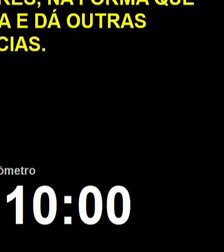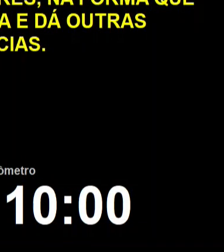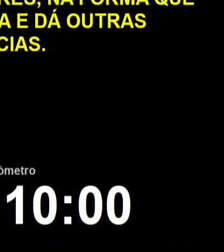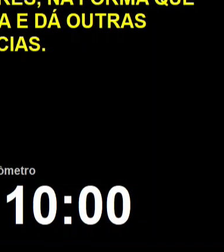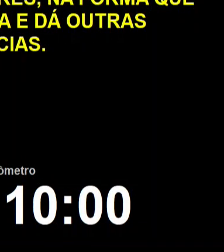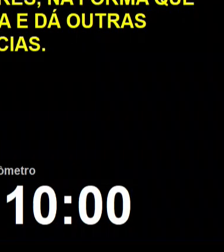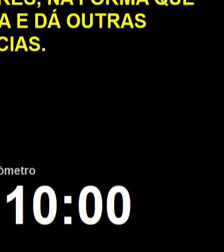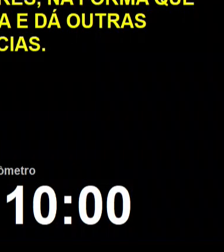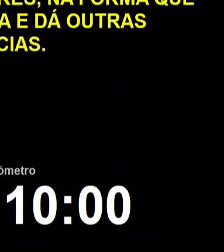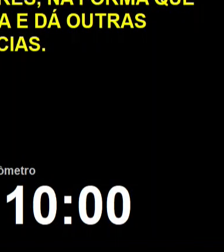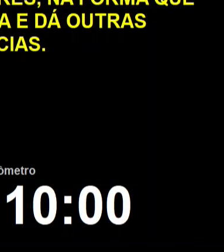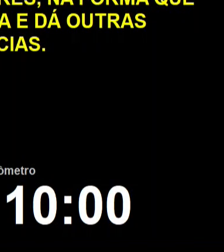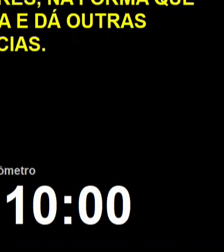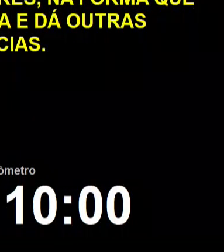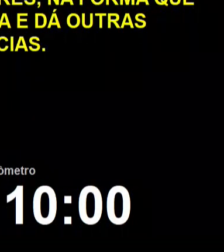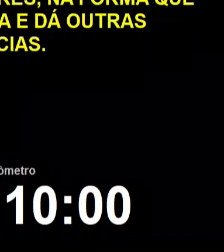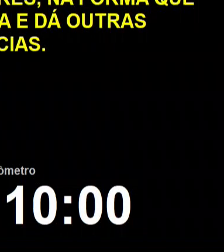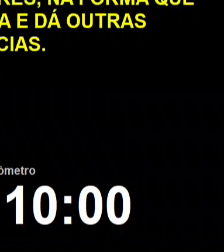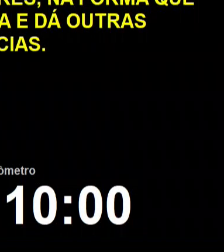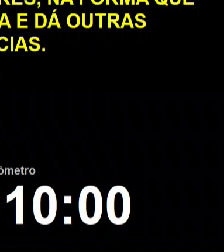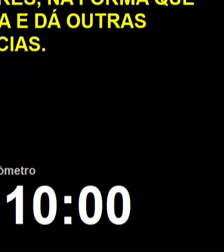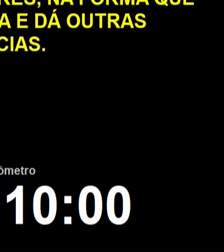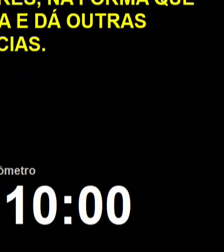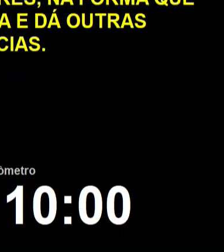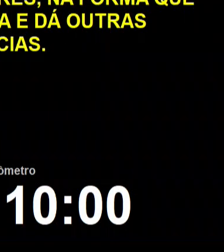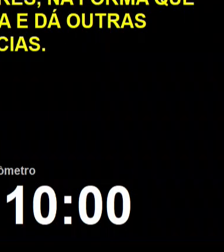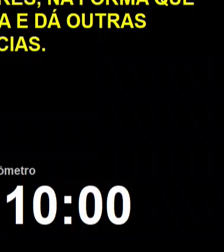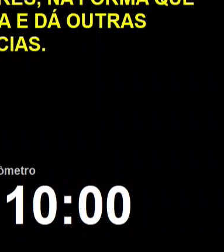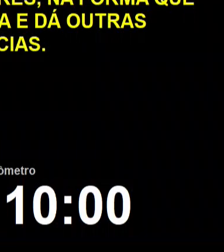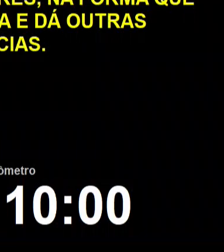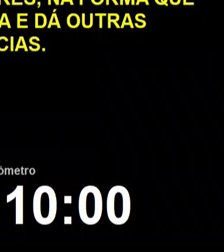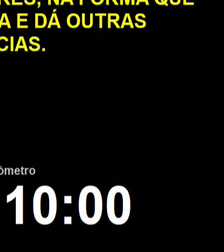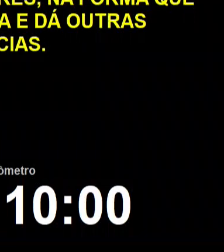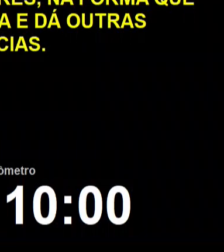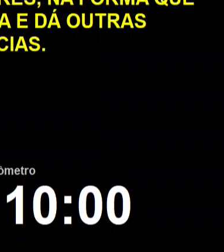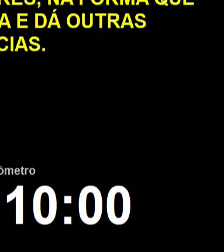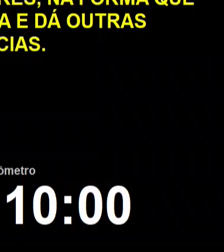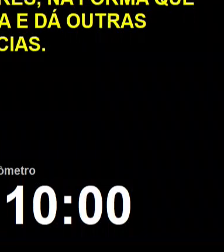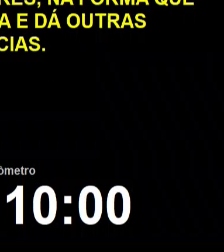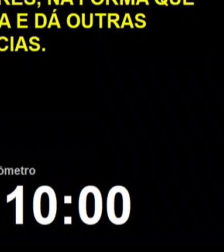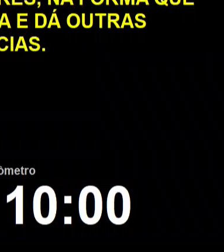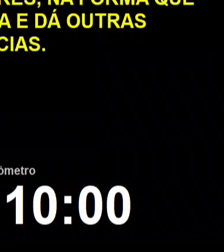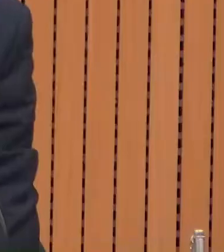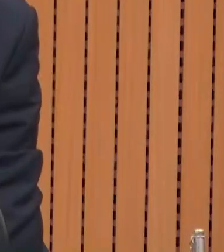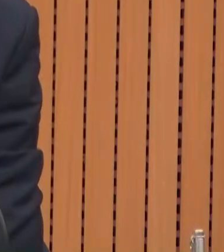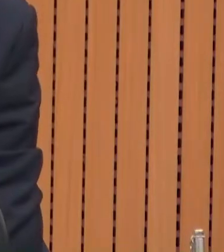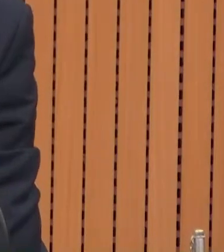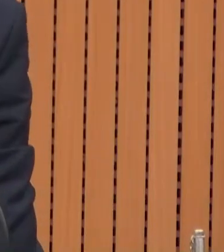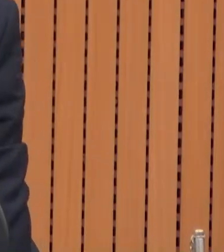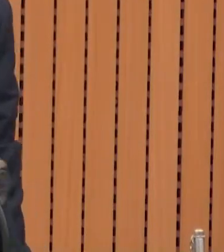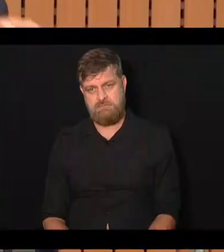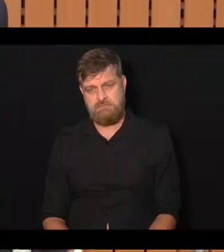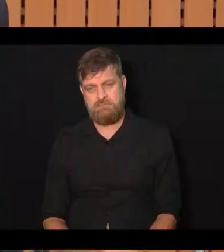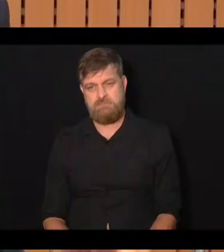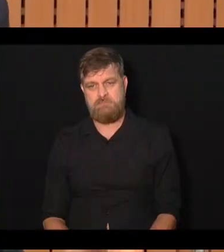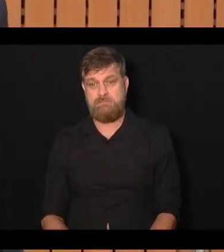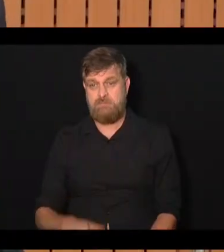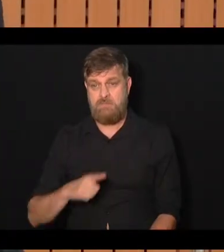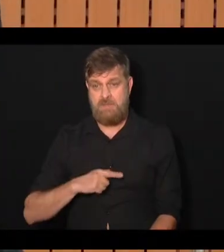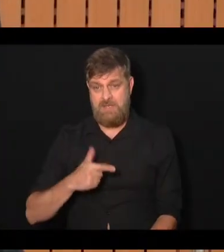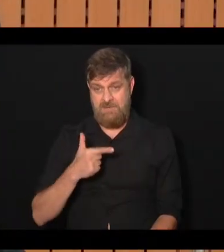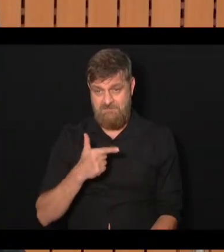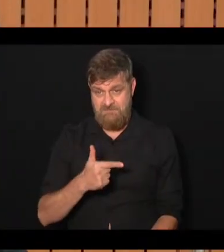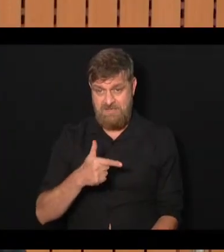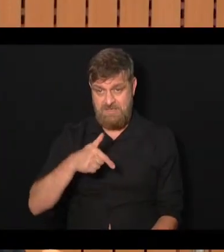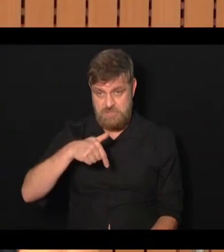Indago do vereador Rodrigo da Farmatique, encerrada a votação, resultado. Senhor presidente, temos 27 votos favoráveis